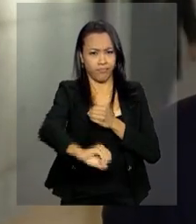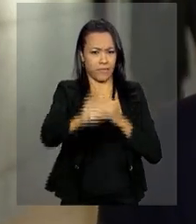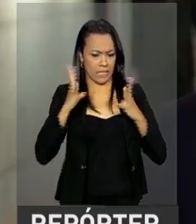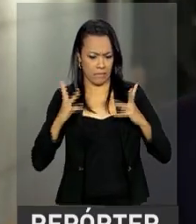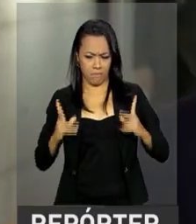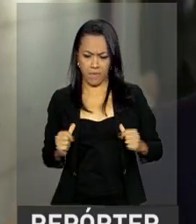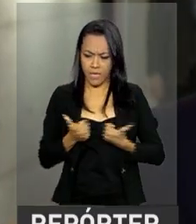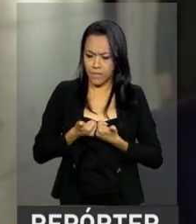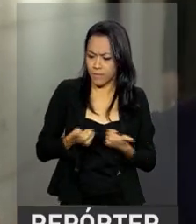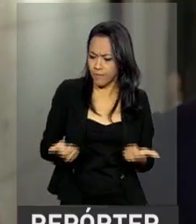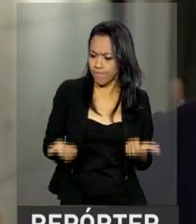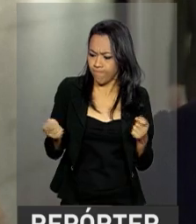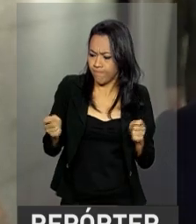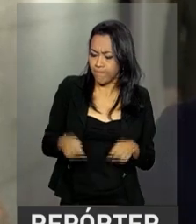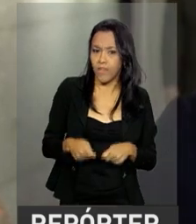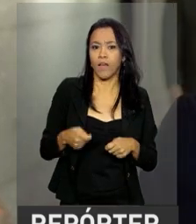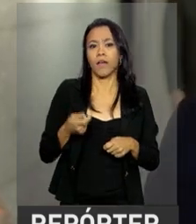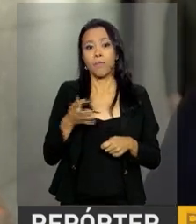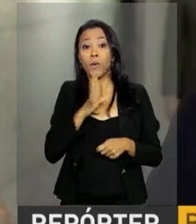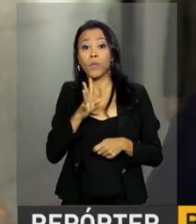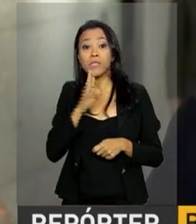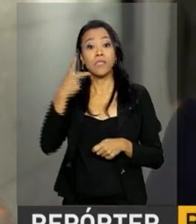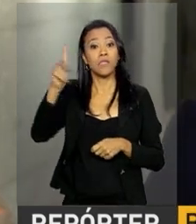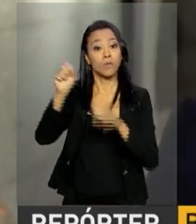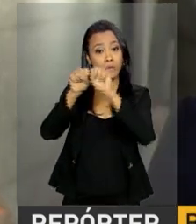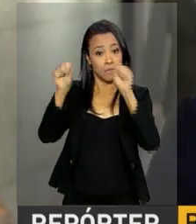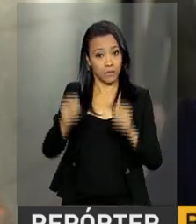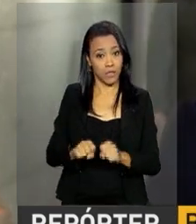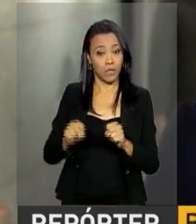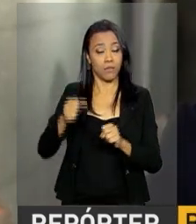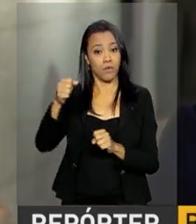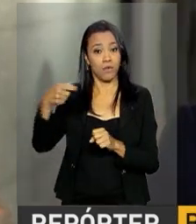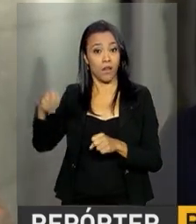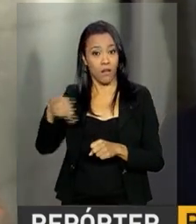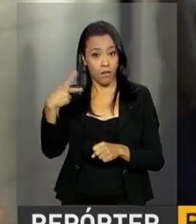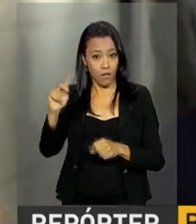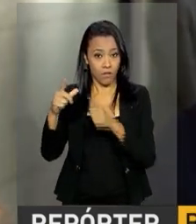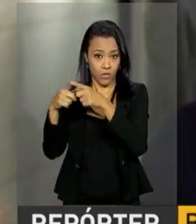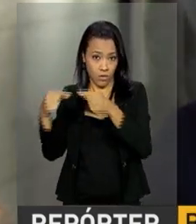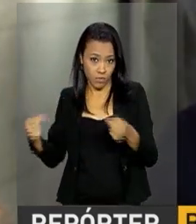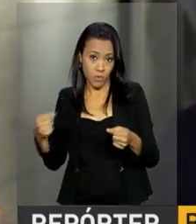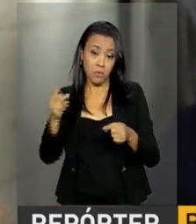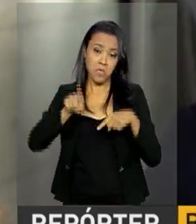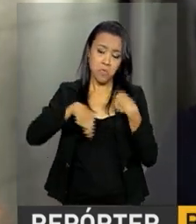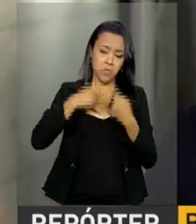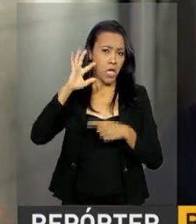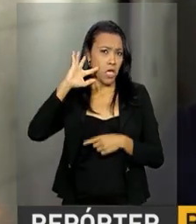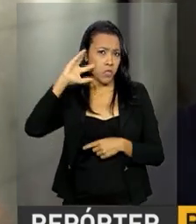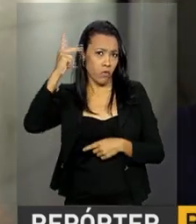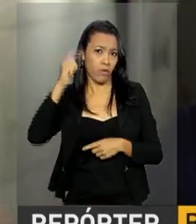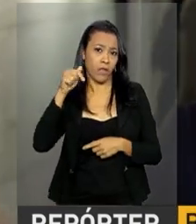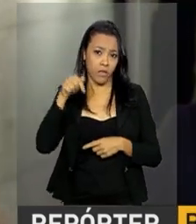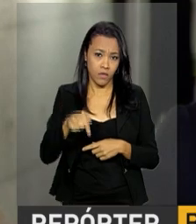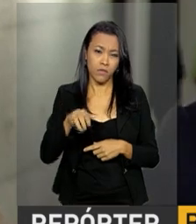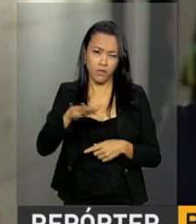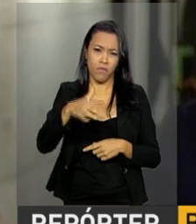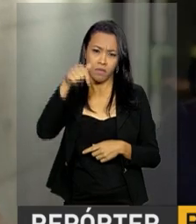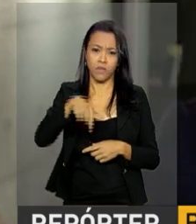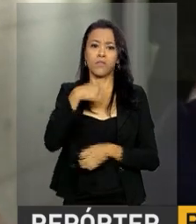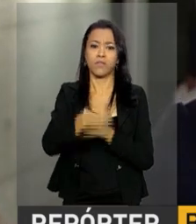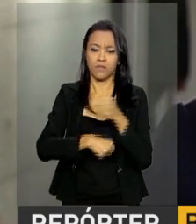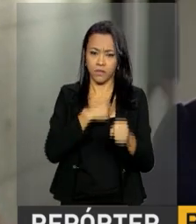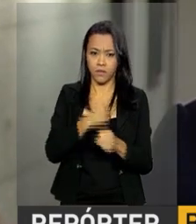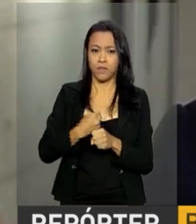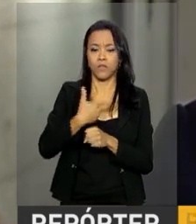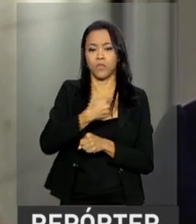de reconhecimentos dos dois sistemas do japonês com do brasileiro e uma vez resolvido isso eu penso que ainda esse ano de 2016